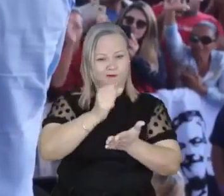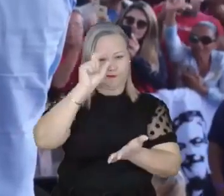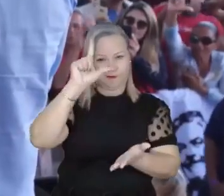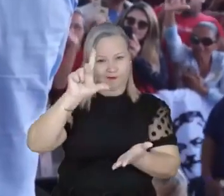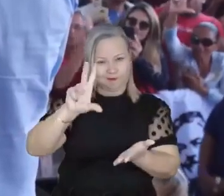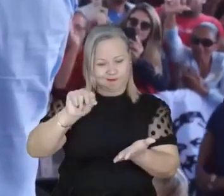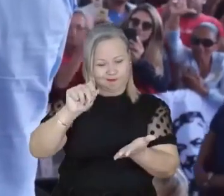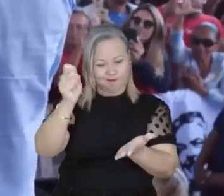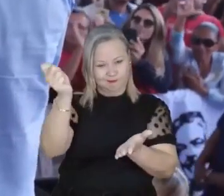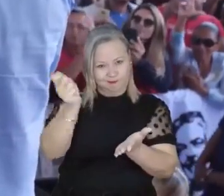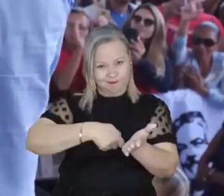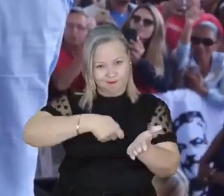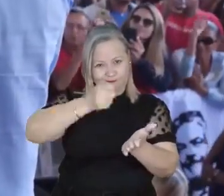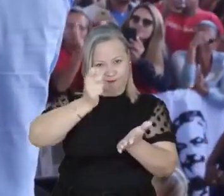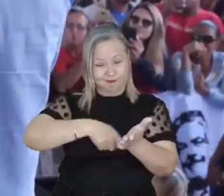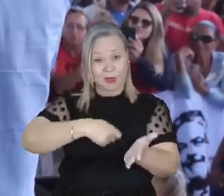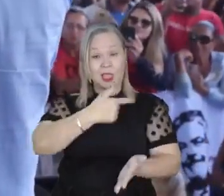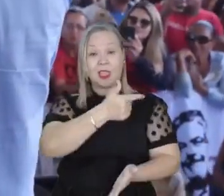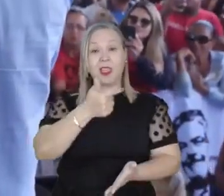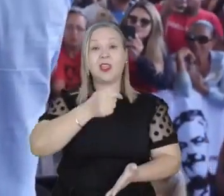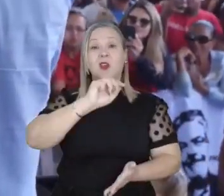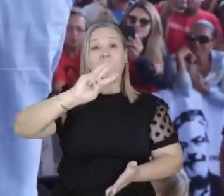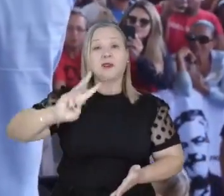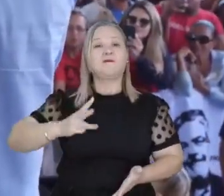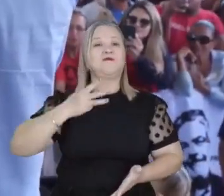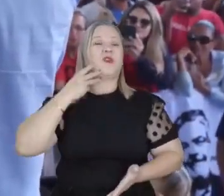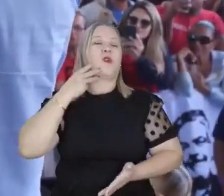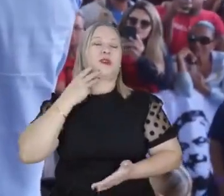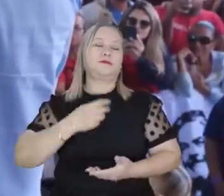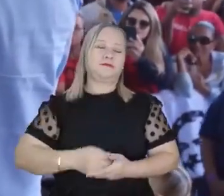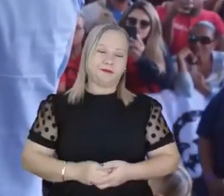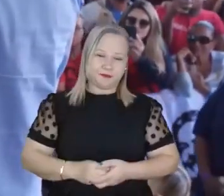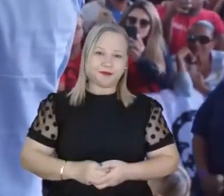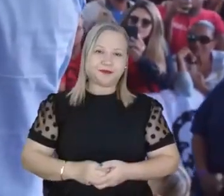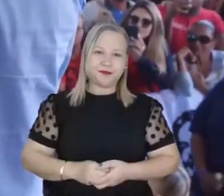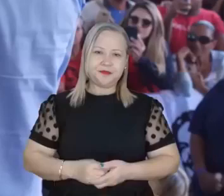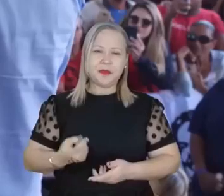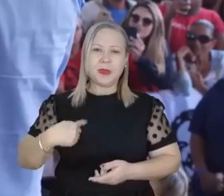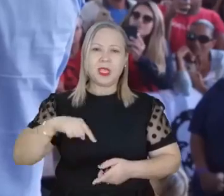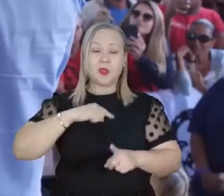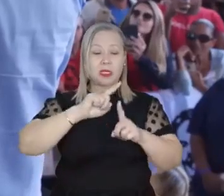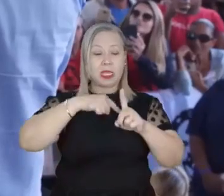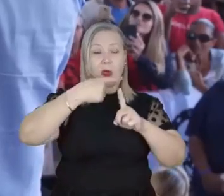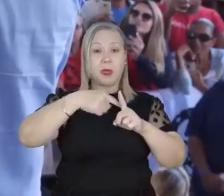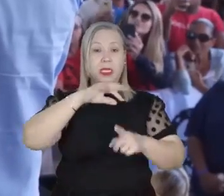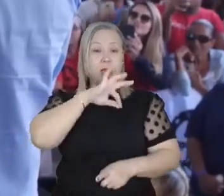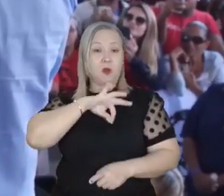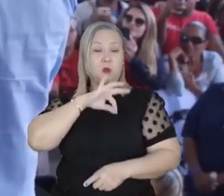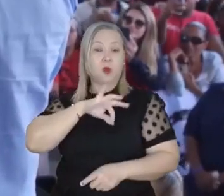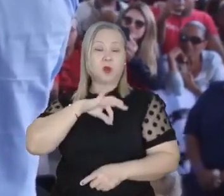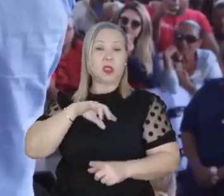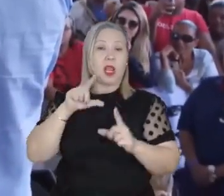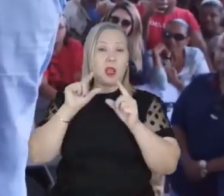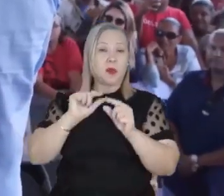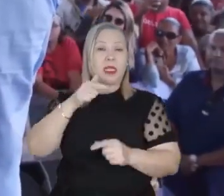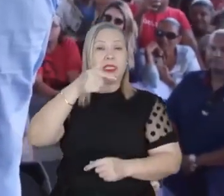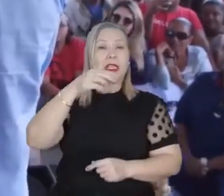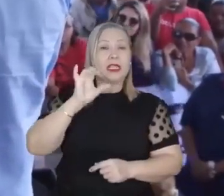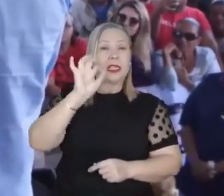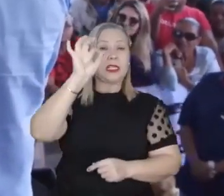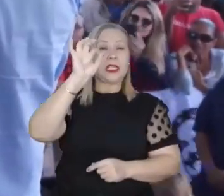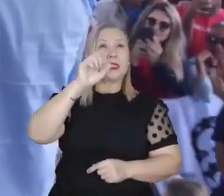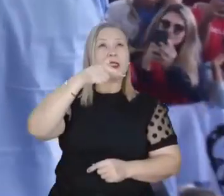22 milhões. Nós aumentamos o salário mínimo em 74%.